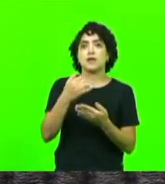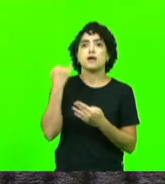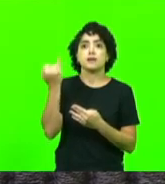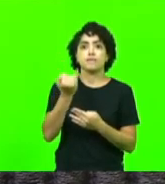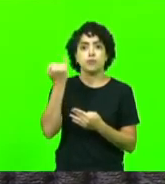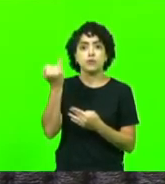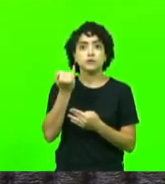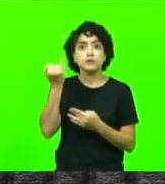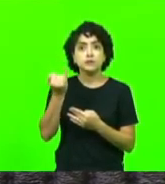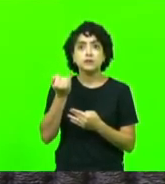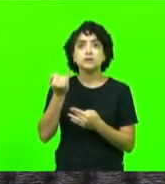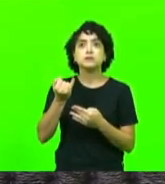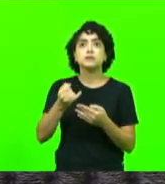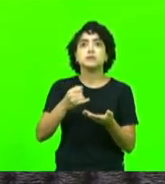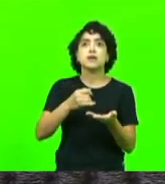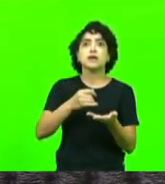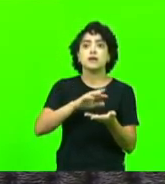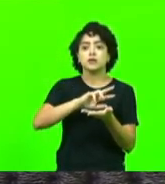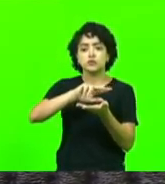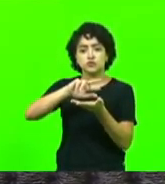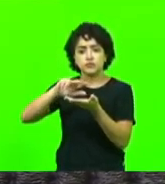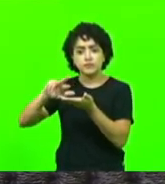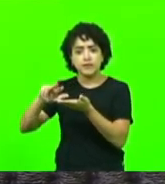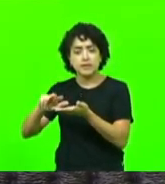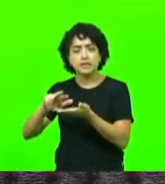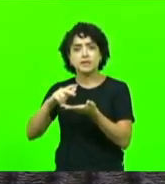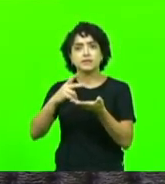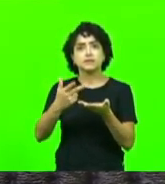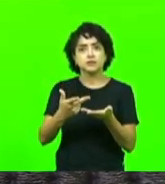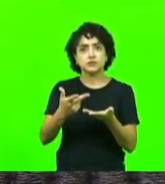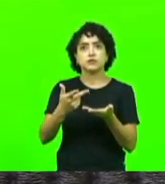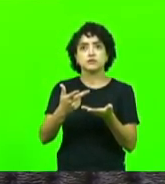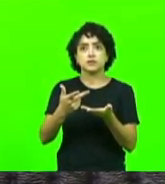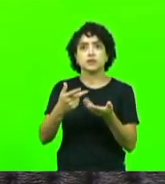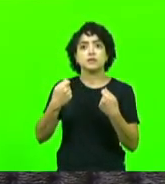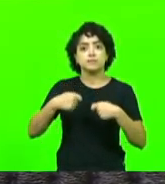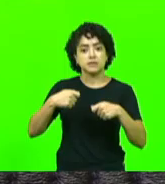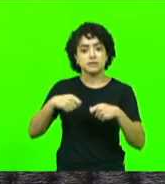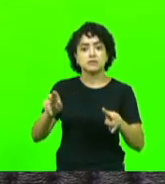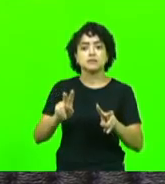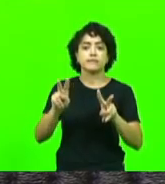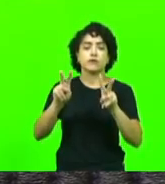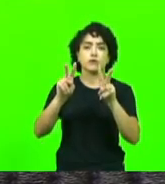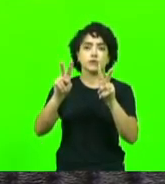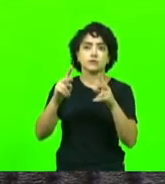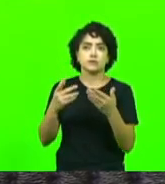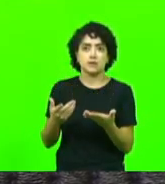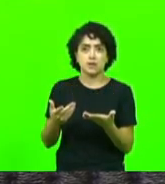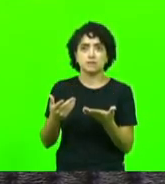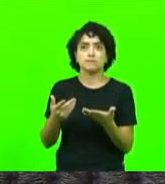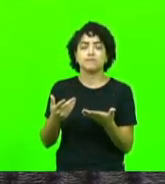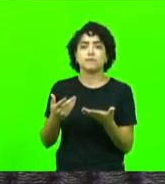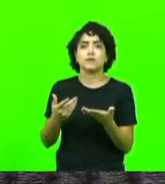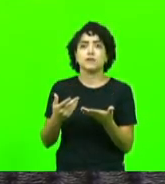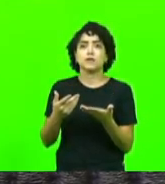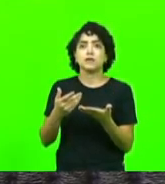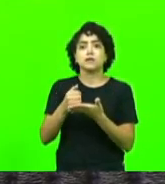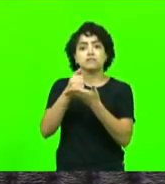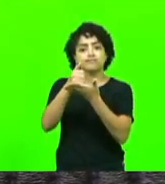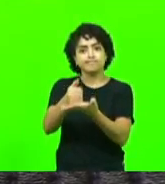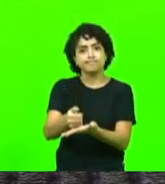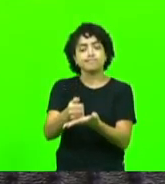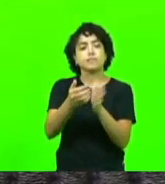outras modalidades. É preciso valorizar a prata da casa. Mas quero também me somar a Vossa Excelência em parabenizar o povo